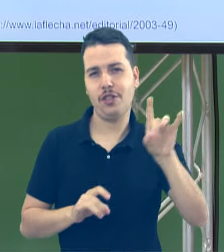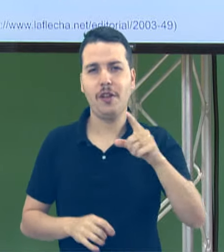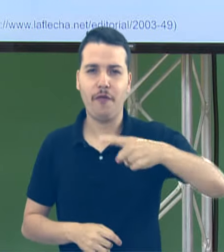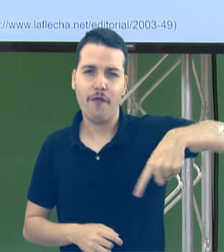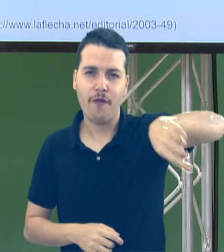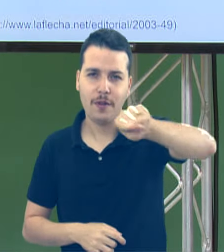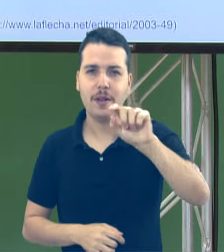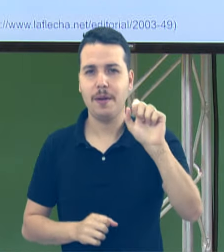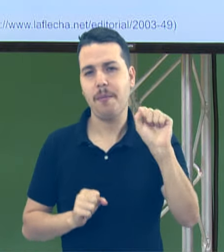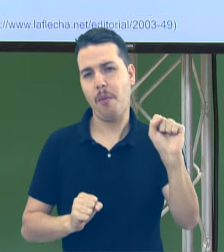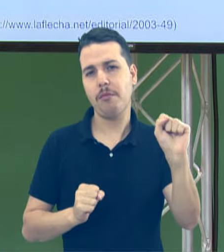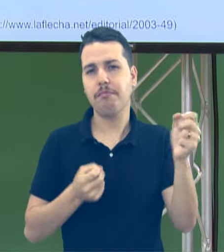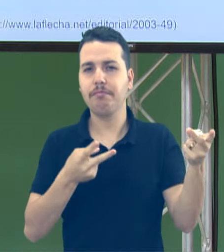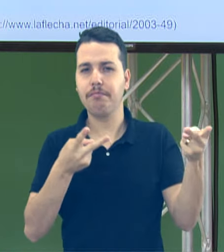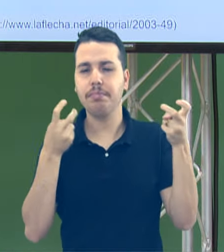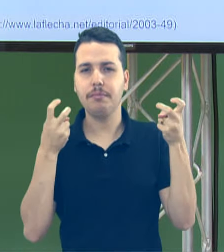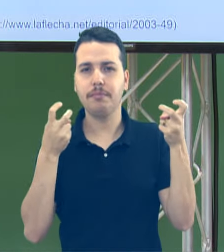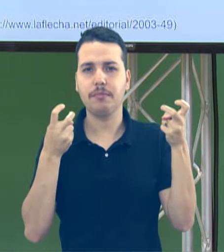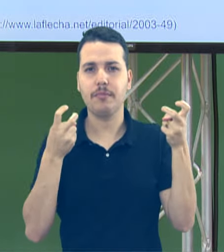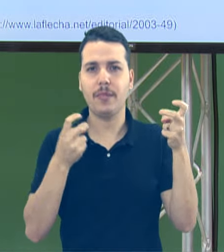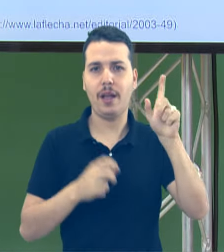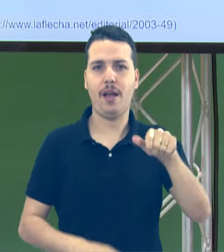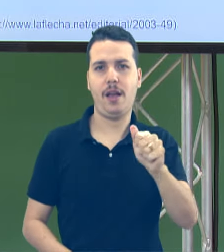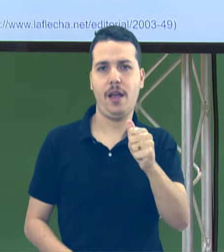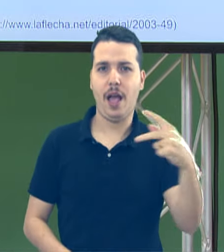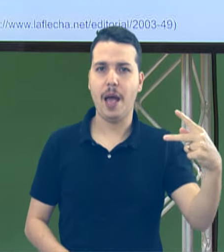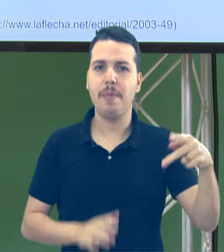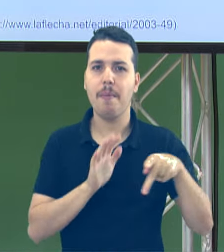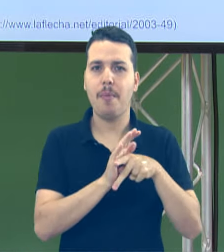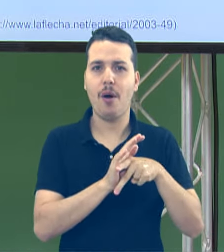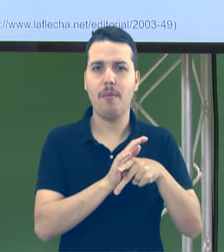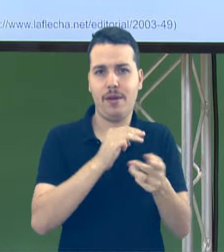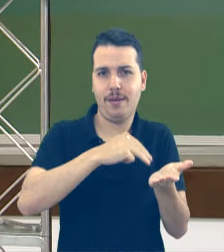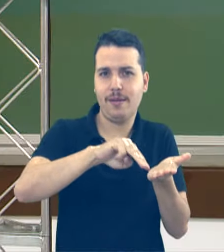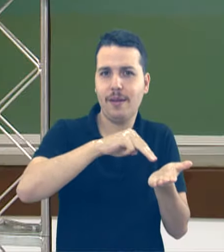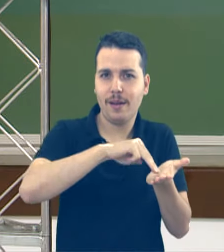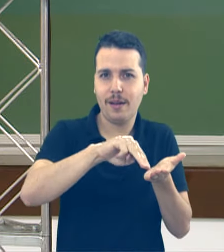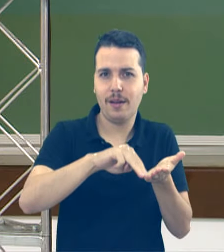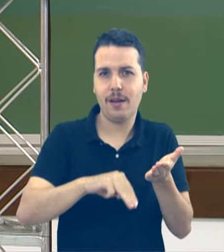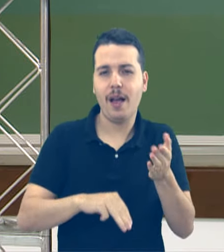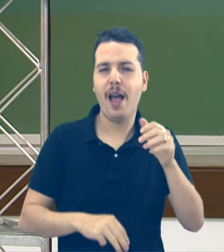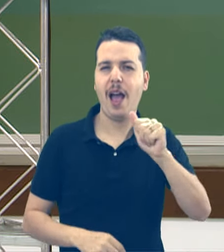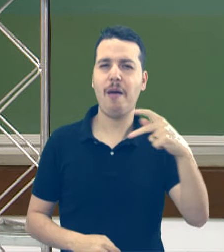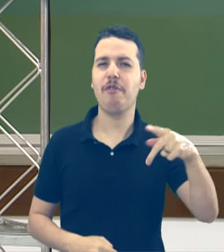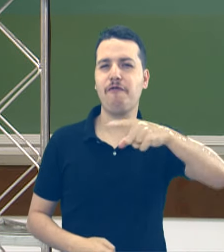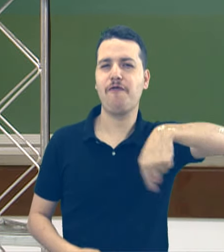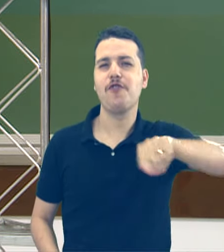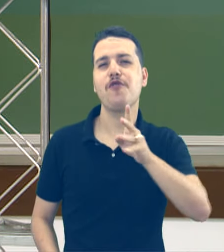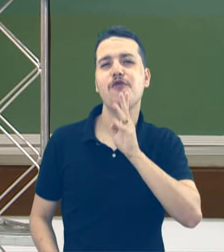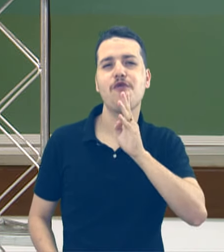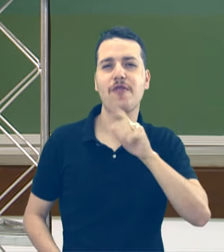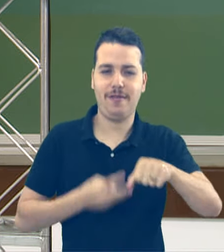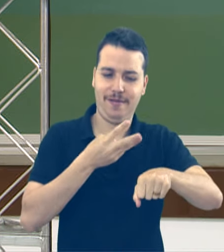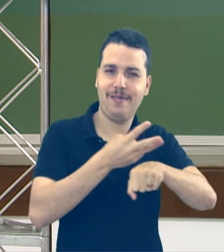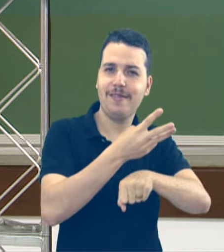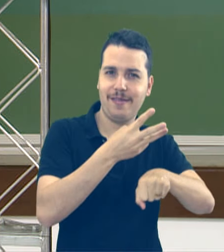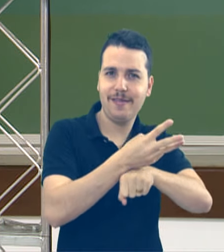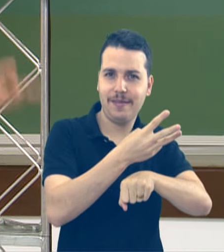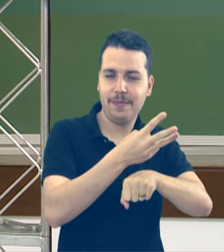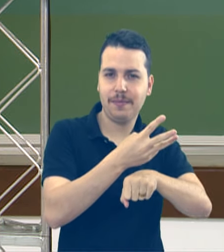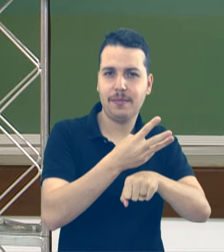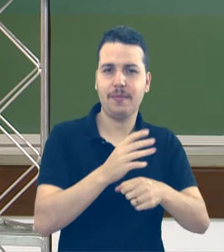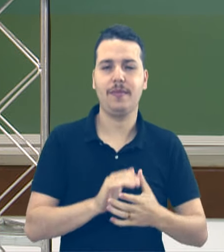podem observar, o nosso aplicativo de mensagem instantânea, aquele aplicativo conhecido, o WhatsApp.